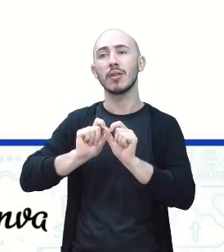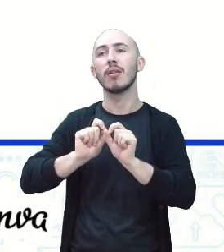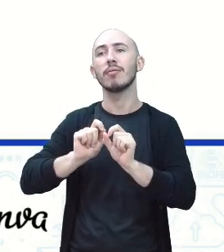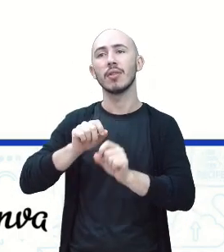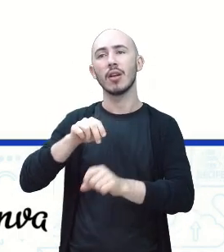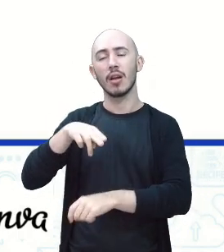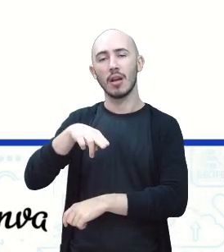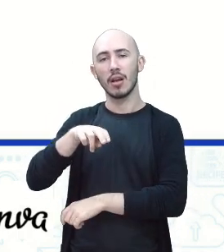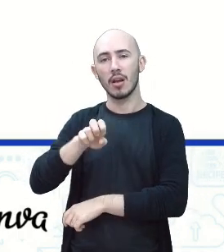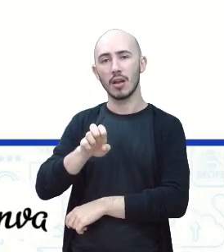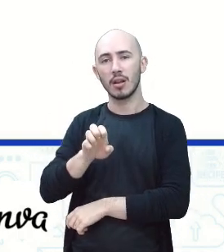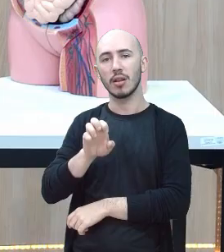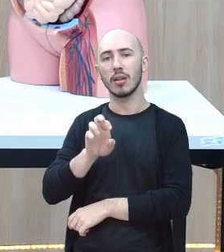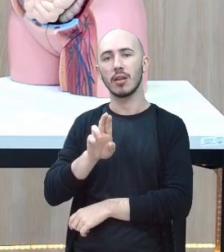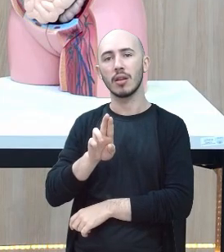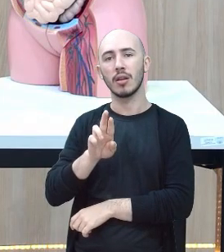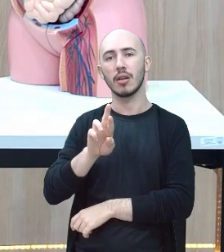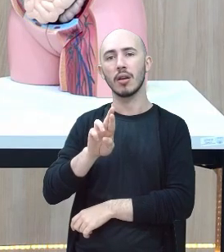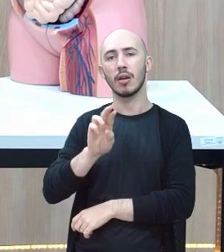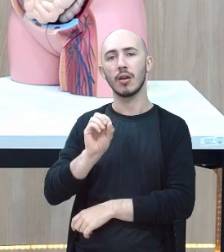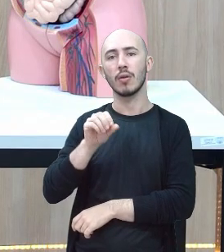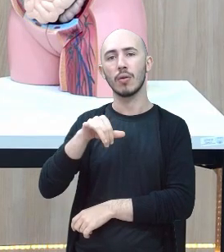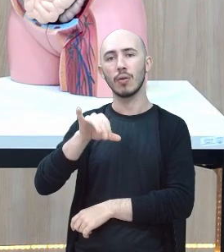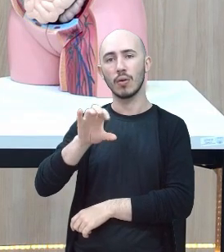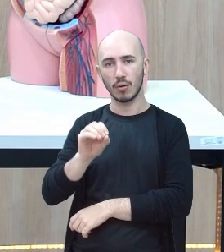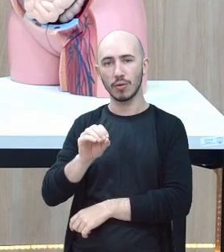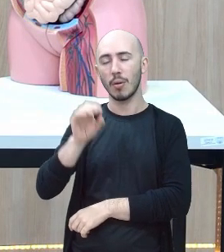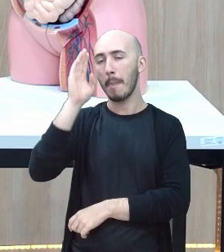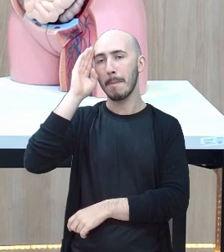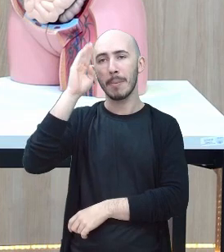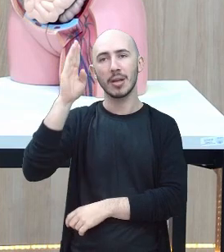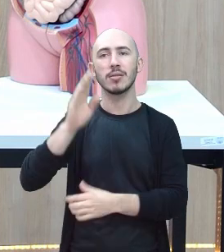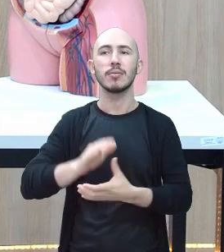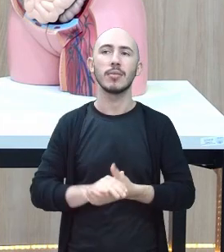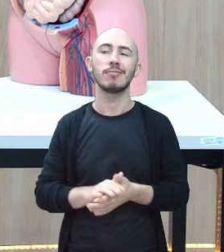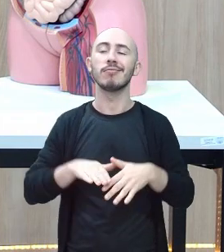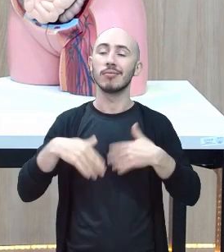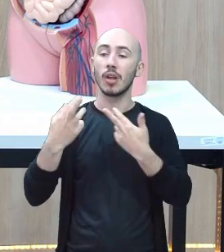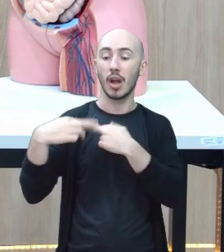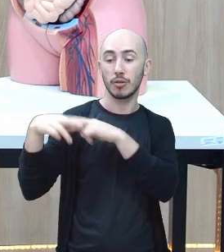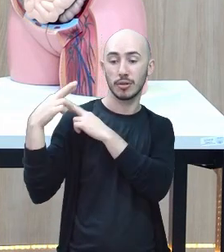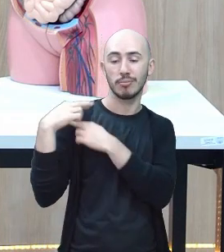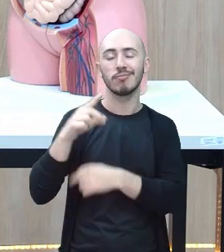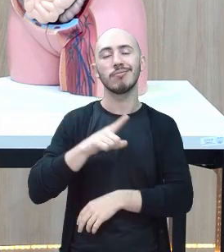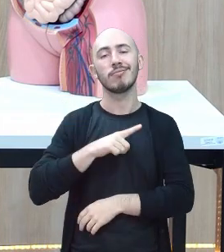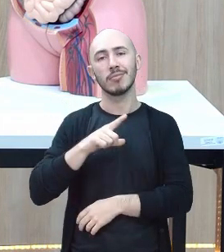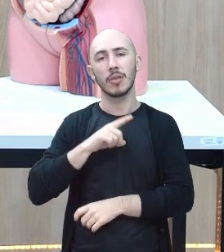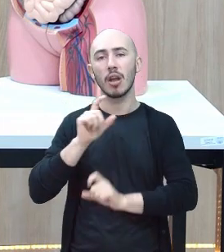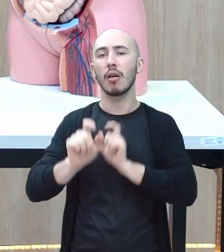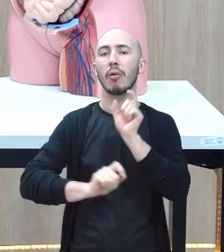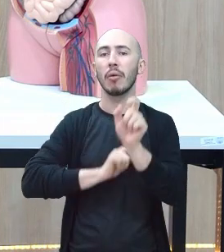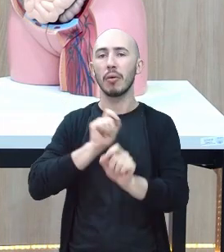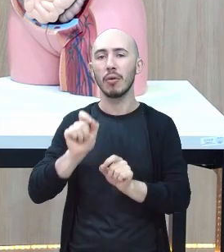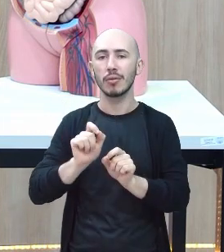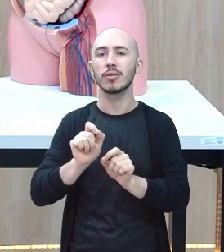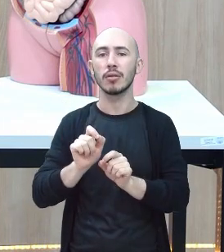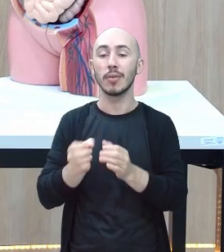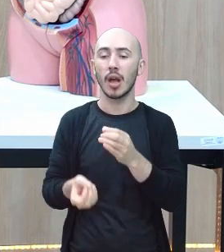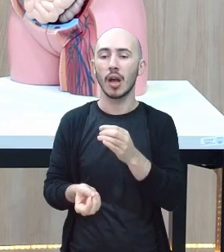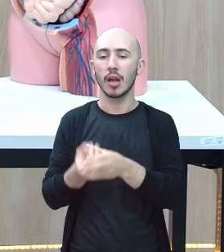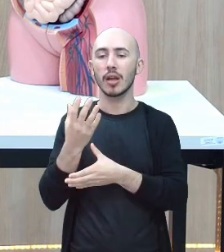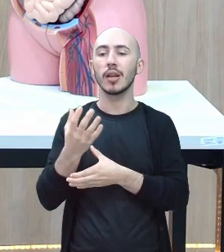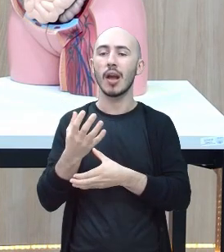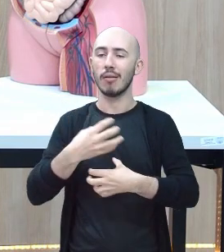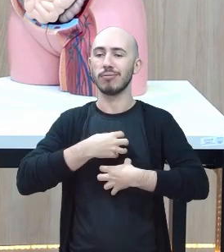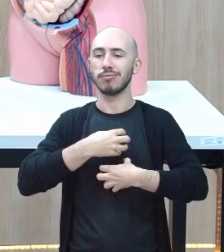a célula principal do nosso sistema nervoso. Ele é responsável para formar o nosso